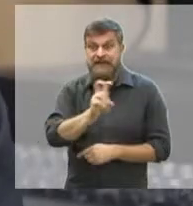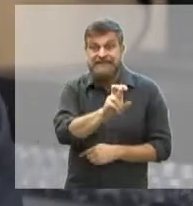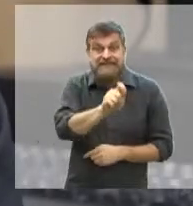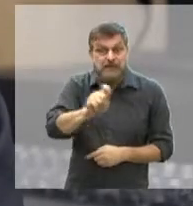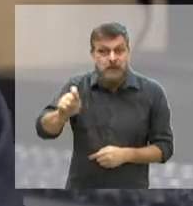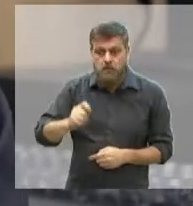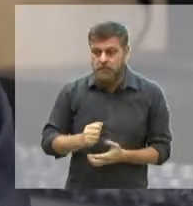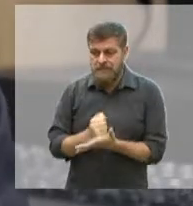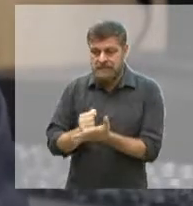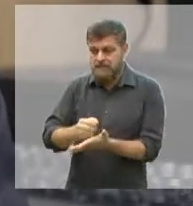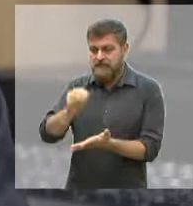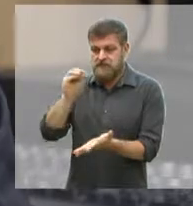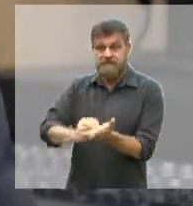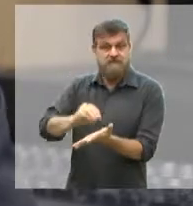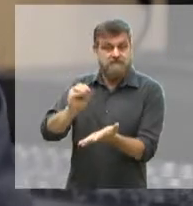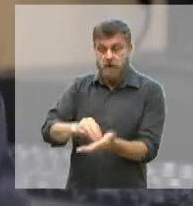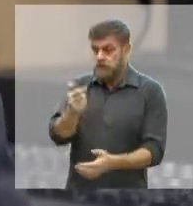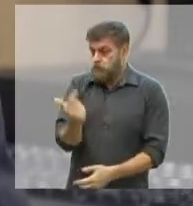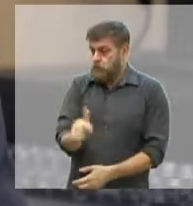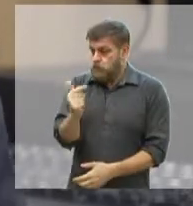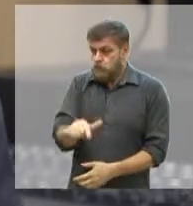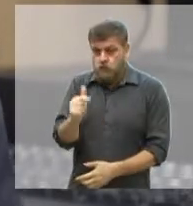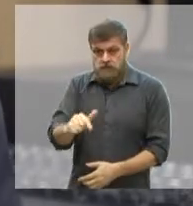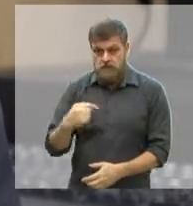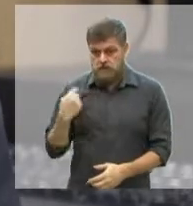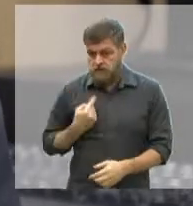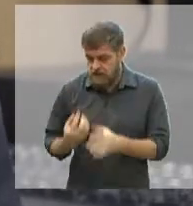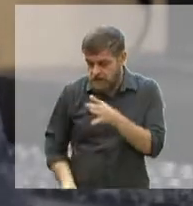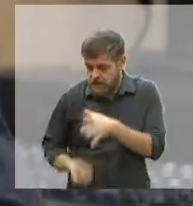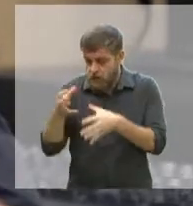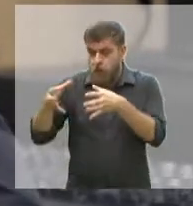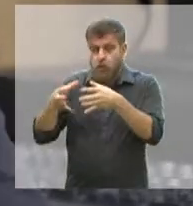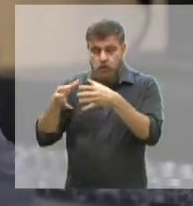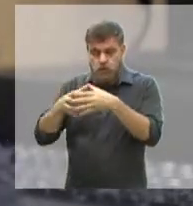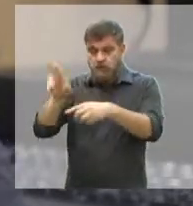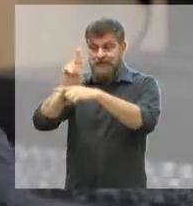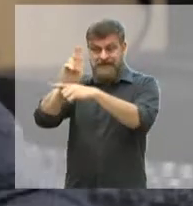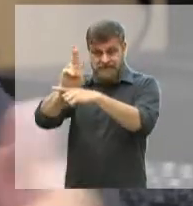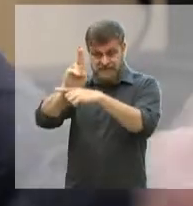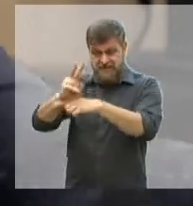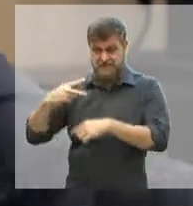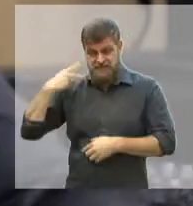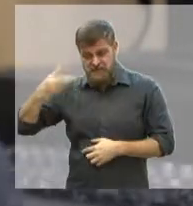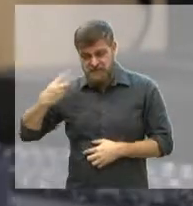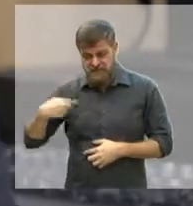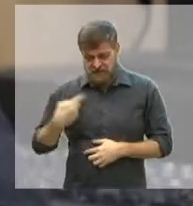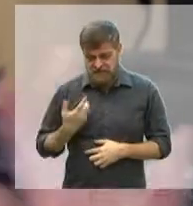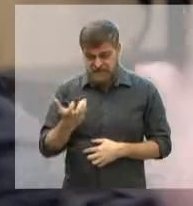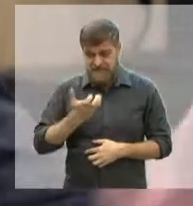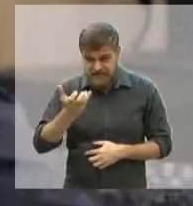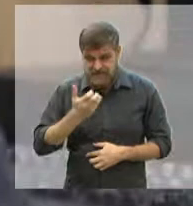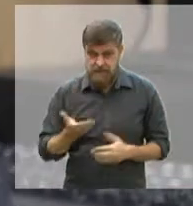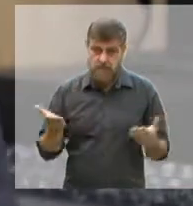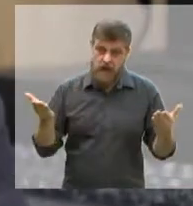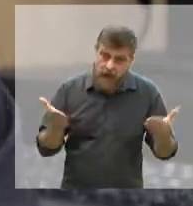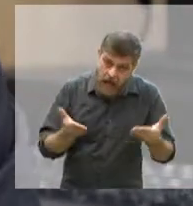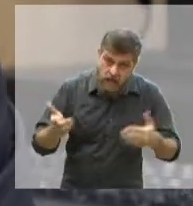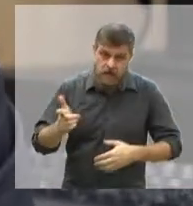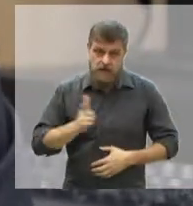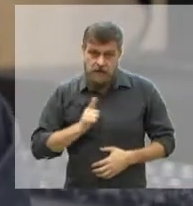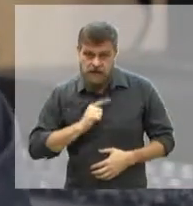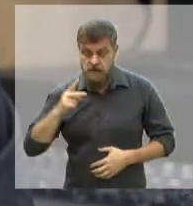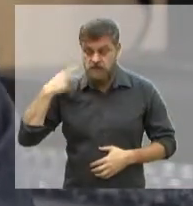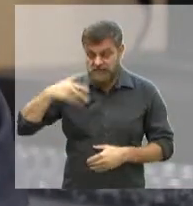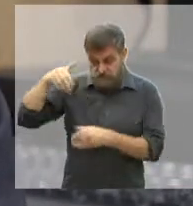falta desse remédio. Então, criamos uma comissão de representação, né? Na verdade, desejamos criar, porque ela depende agora da aprovação pelos